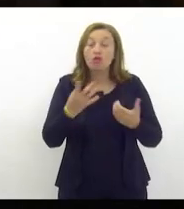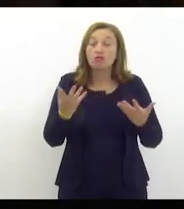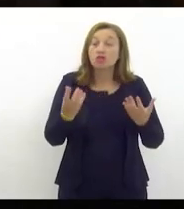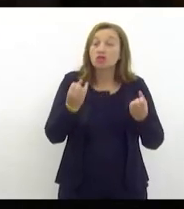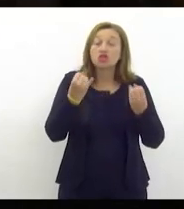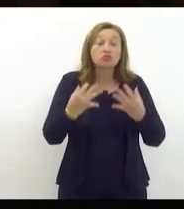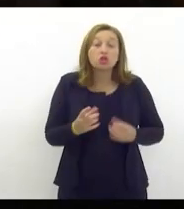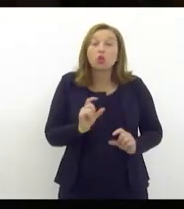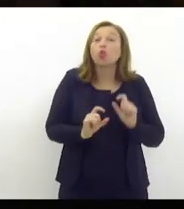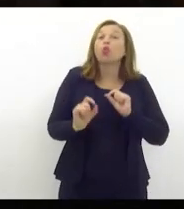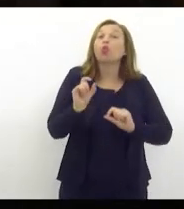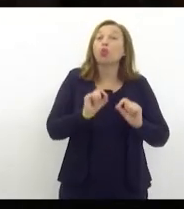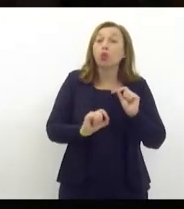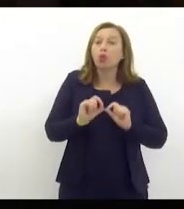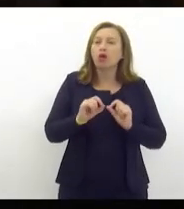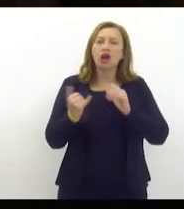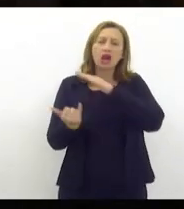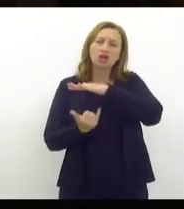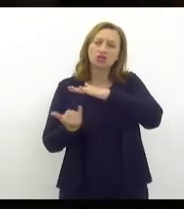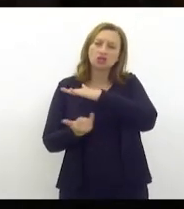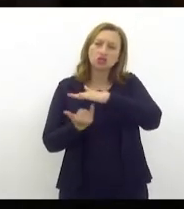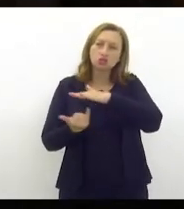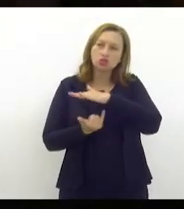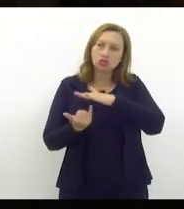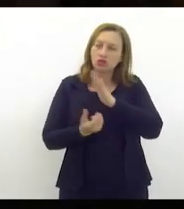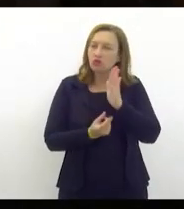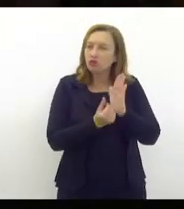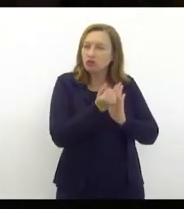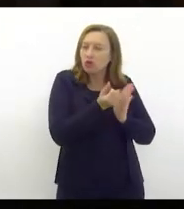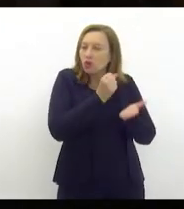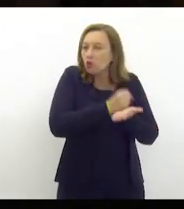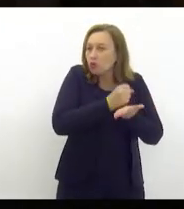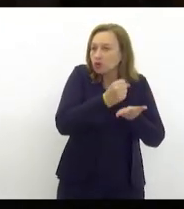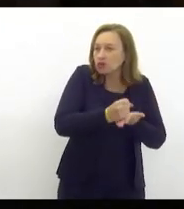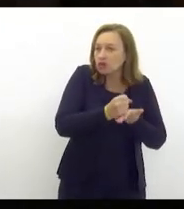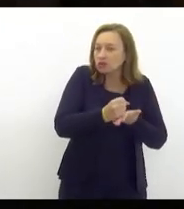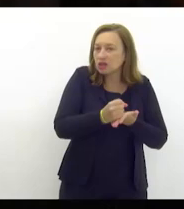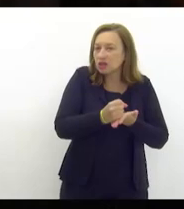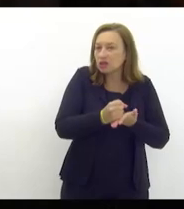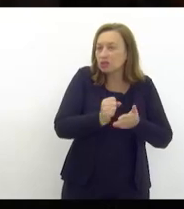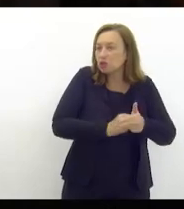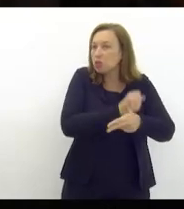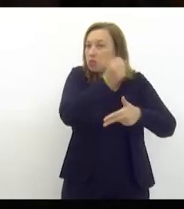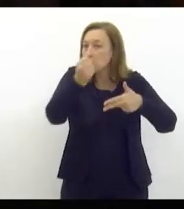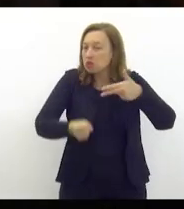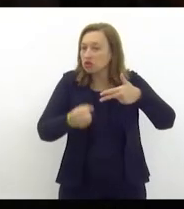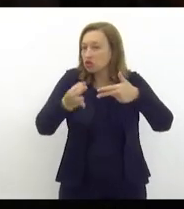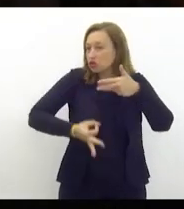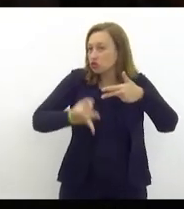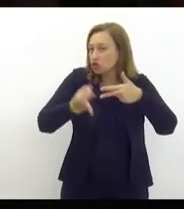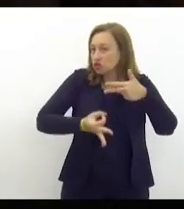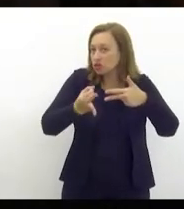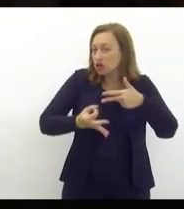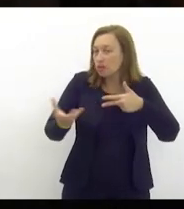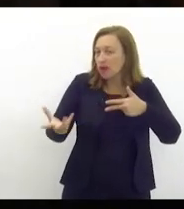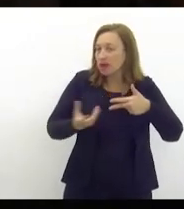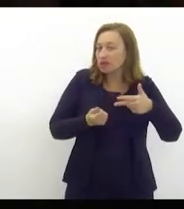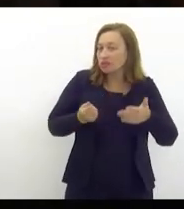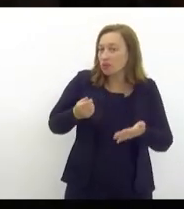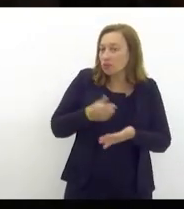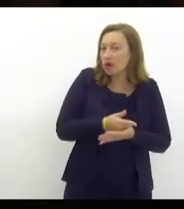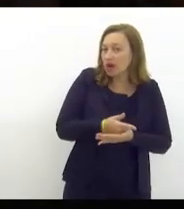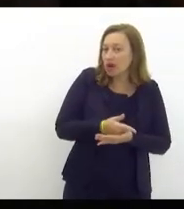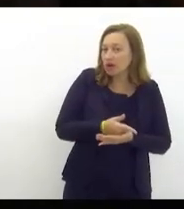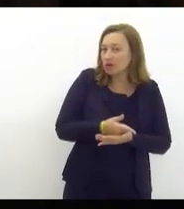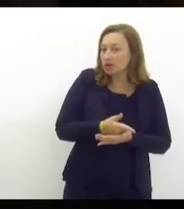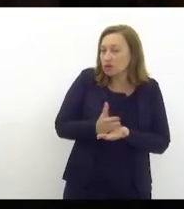o seguinte: a instituição financeira contratada pelo Poder Judiciário para receber o pagamento da guia